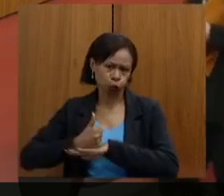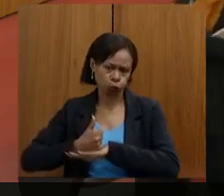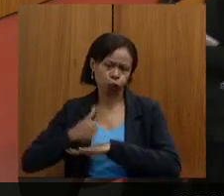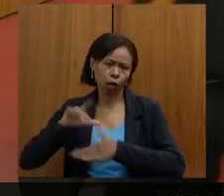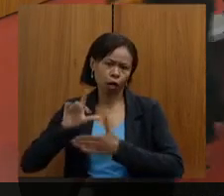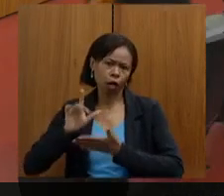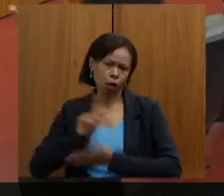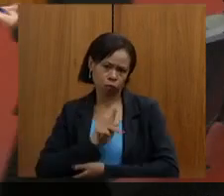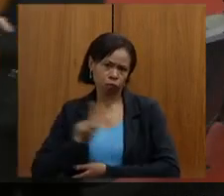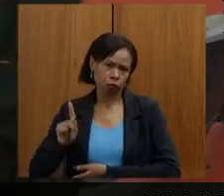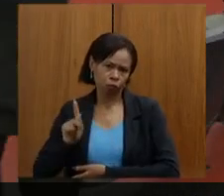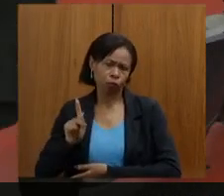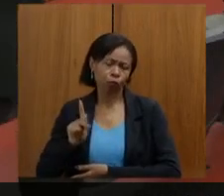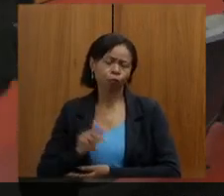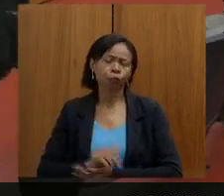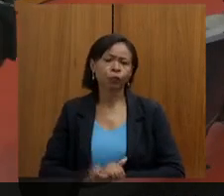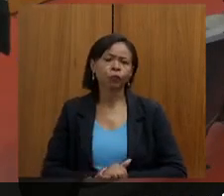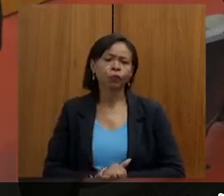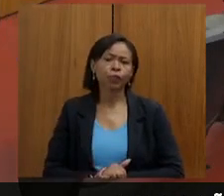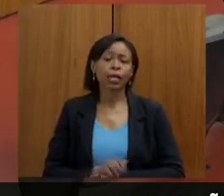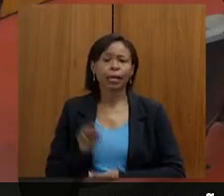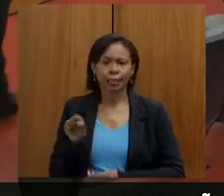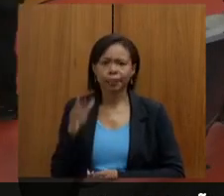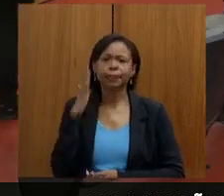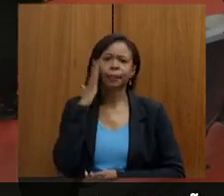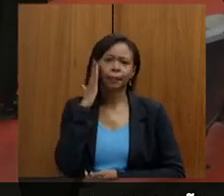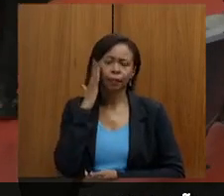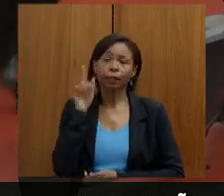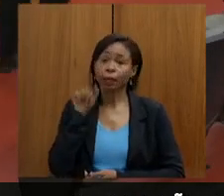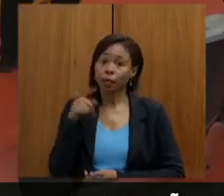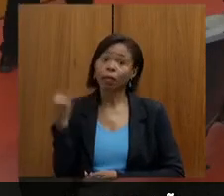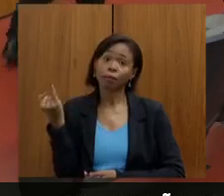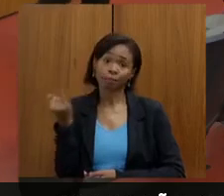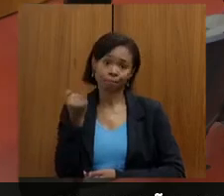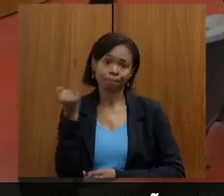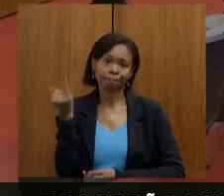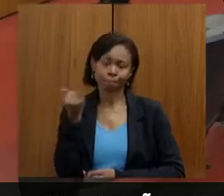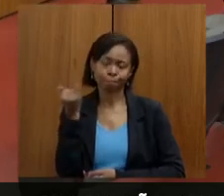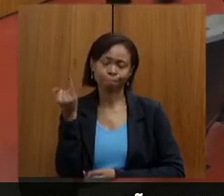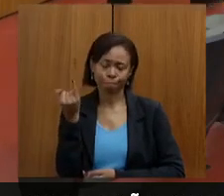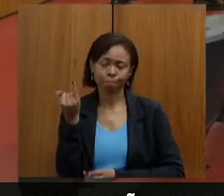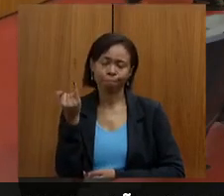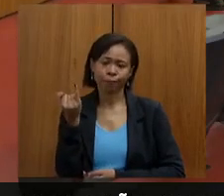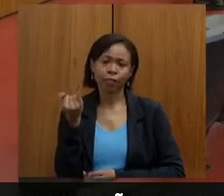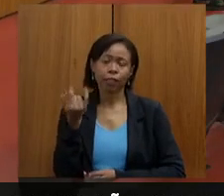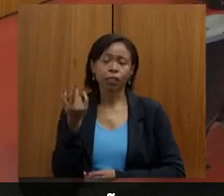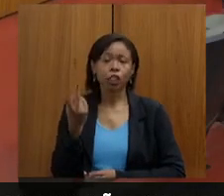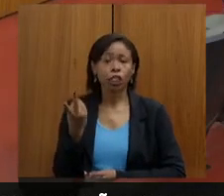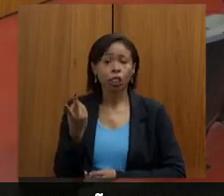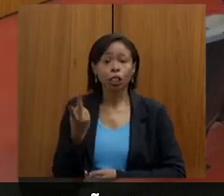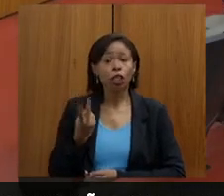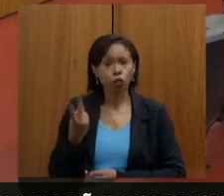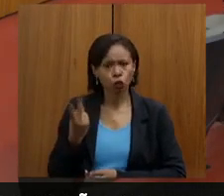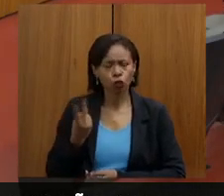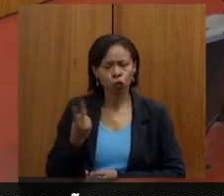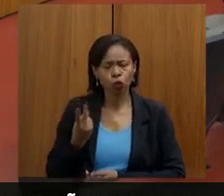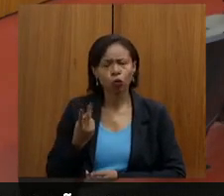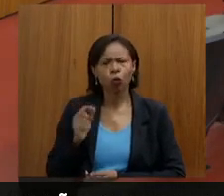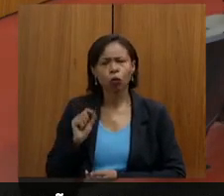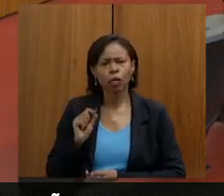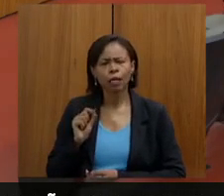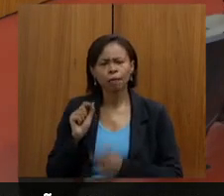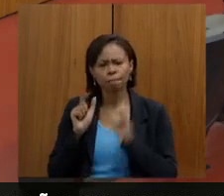por três biênios e ele sabe da importância EA gente tem uma uma um olhar muito